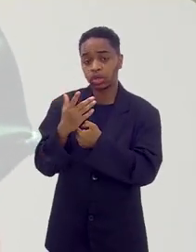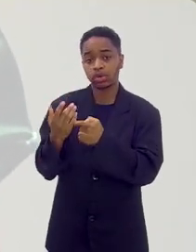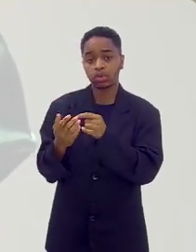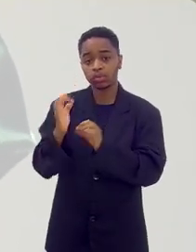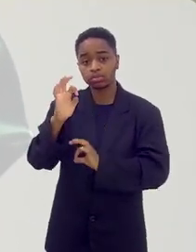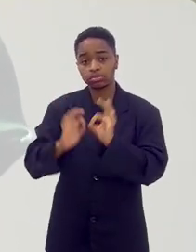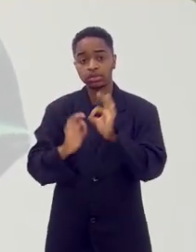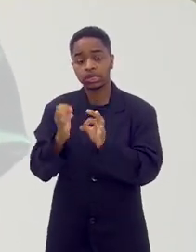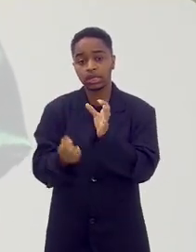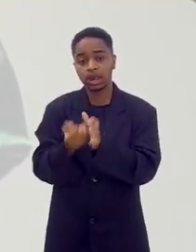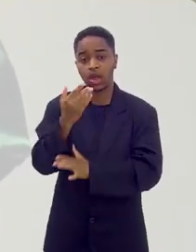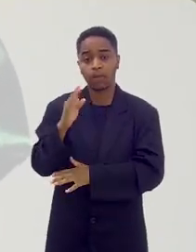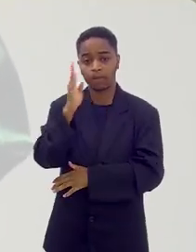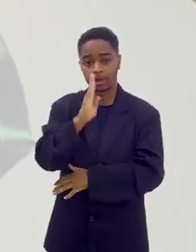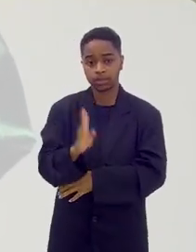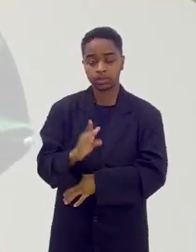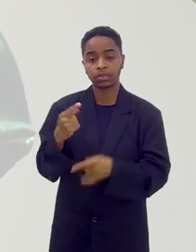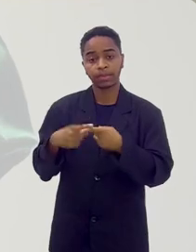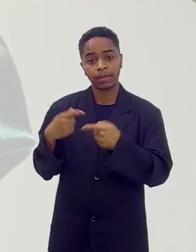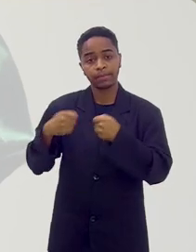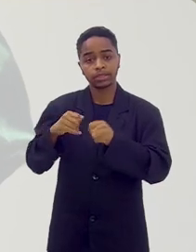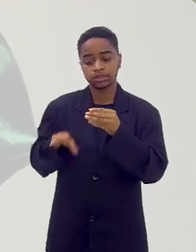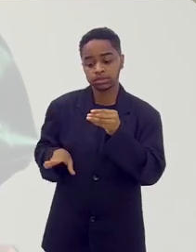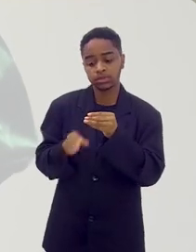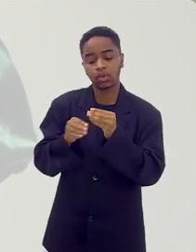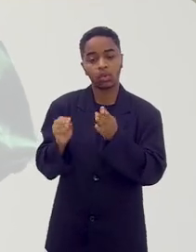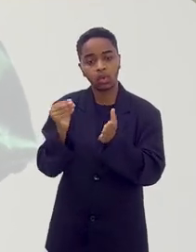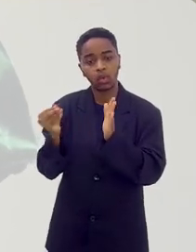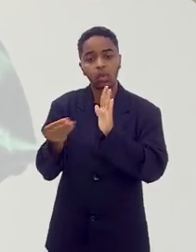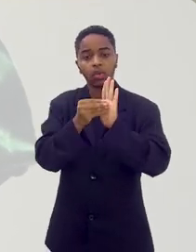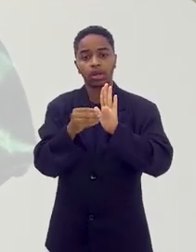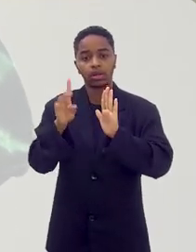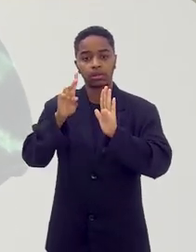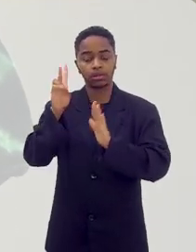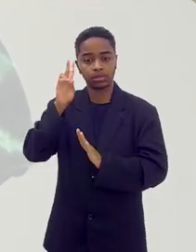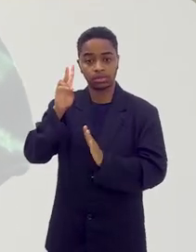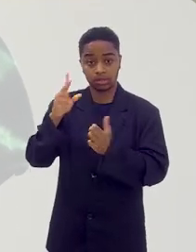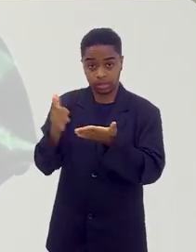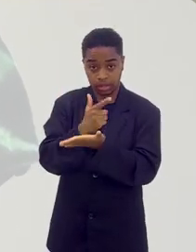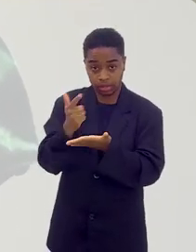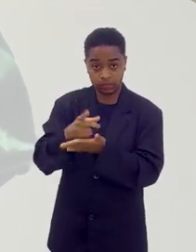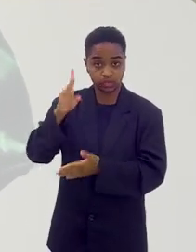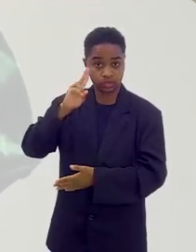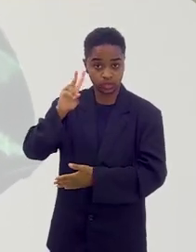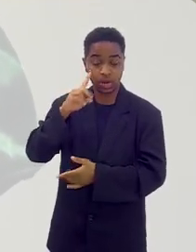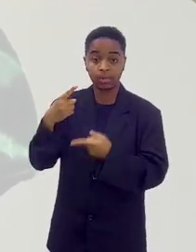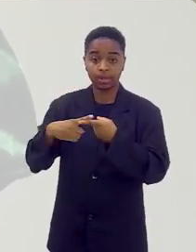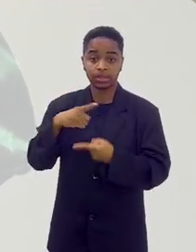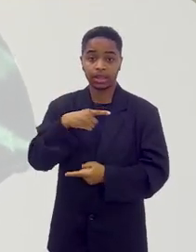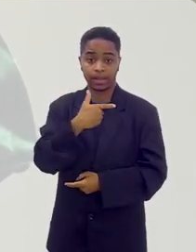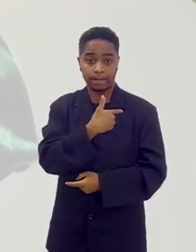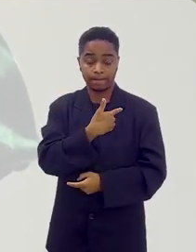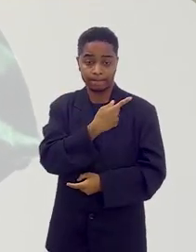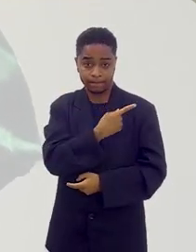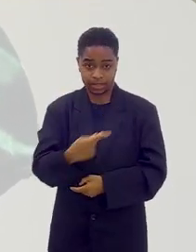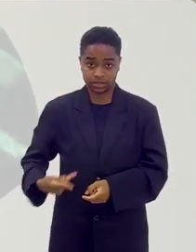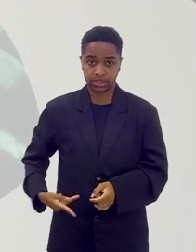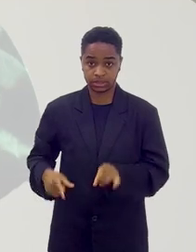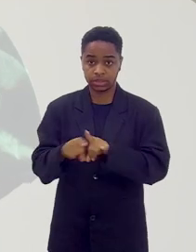ajudaram a construir o Brasil. Eles deviam estar nos livros de história. Tivemos presidente,